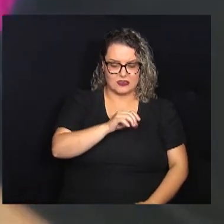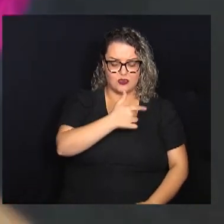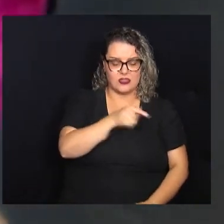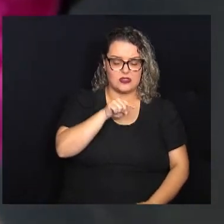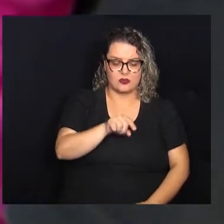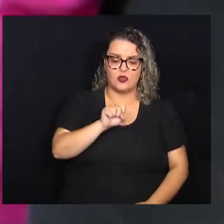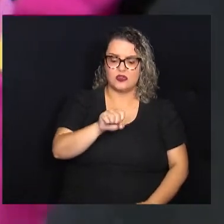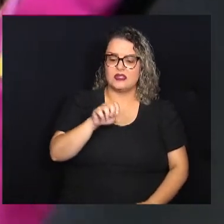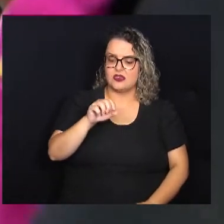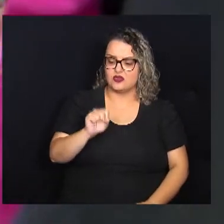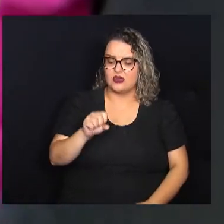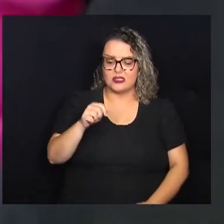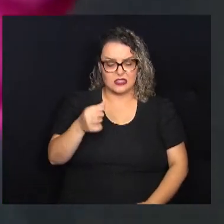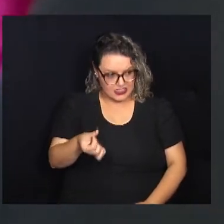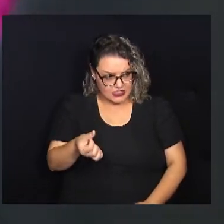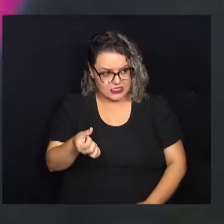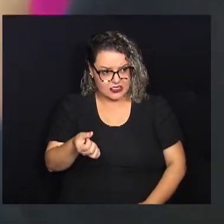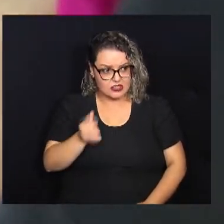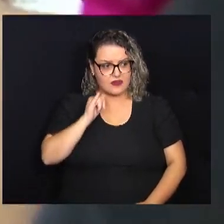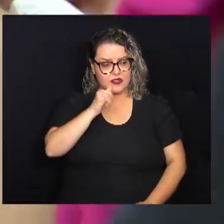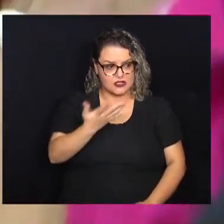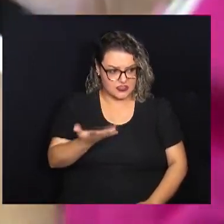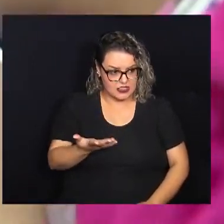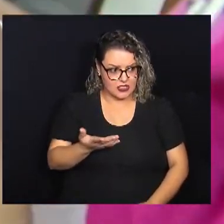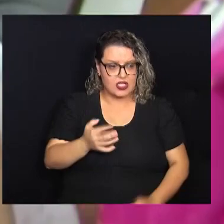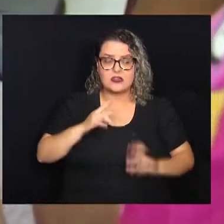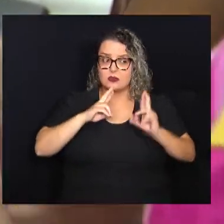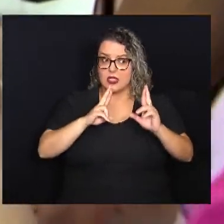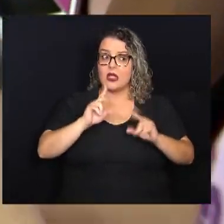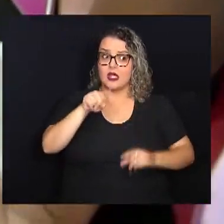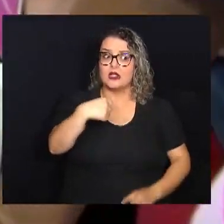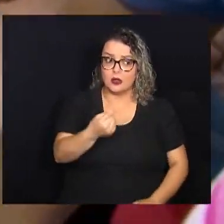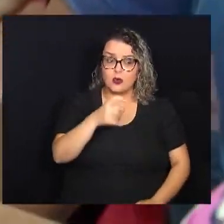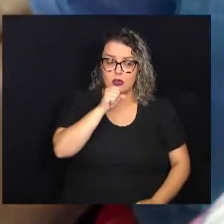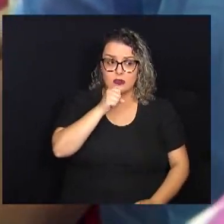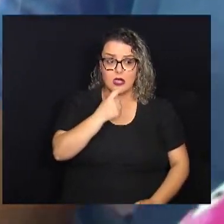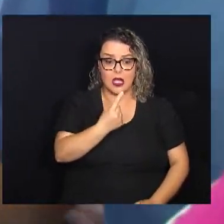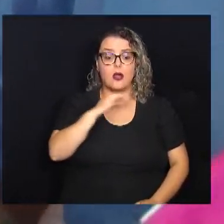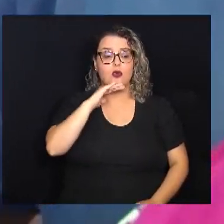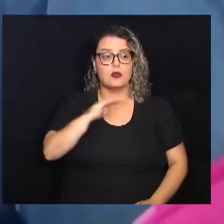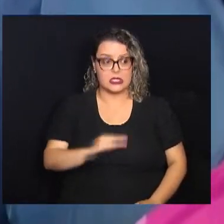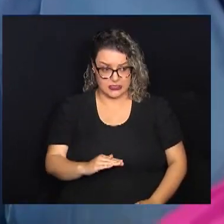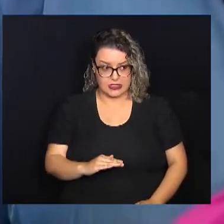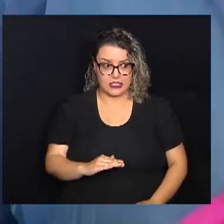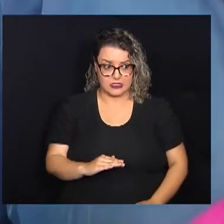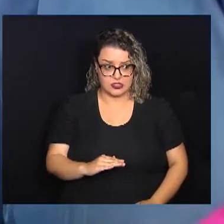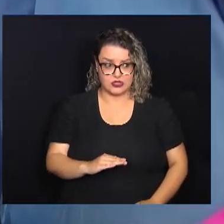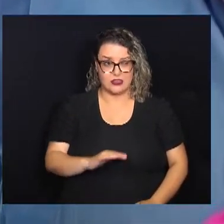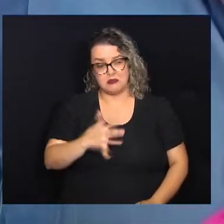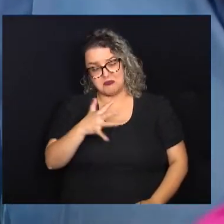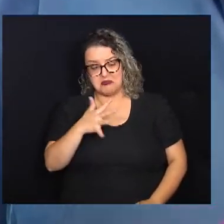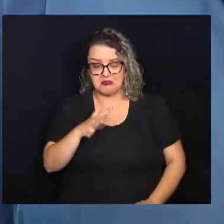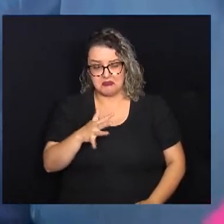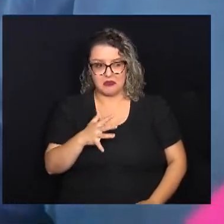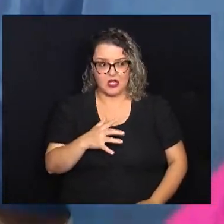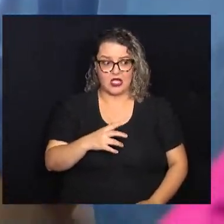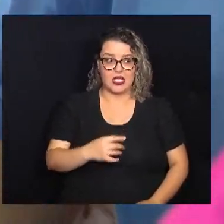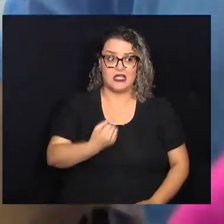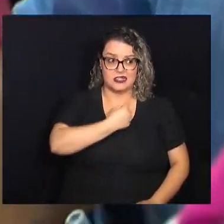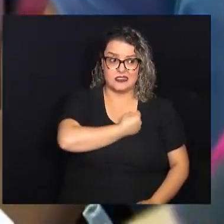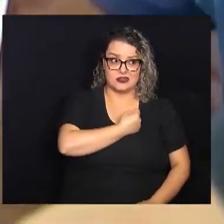2.876. Como eu estava dizendo, né, Fernando, a expectativa é de que até o próximo sábado, a 1h da tarde, mais ou menos esse número